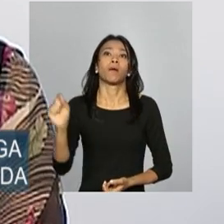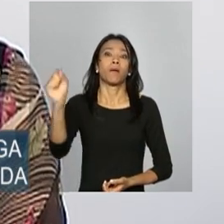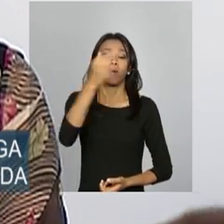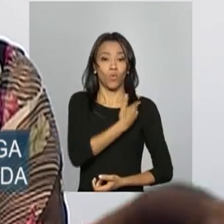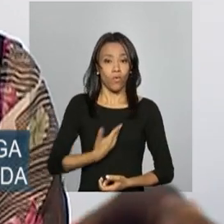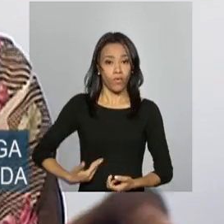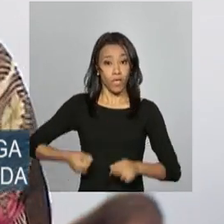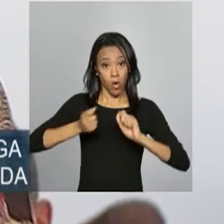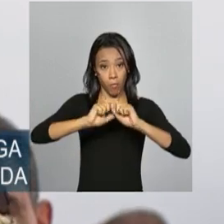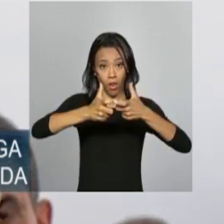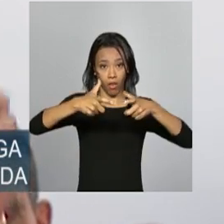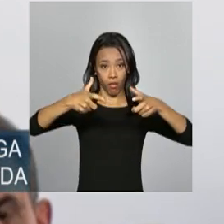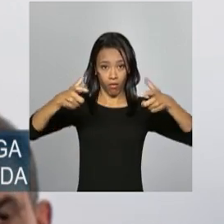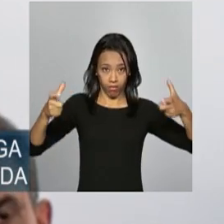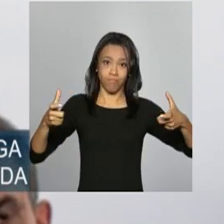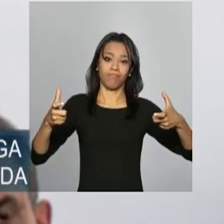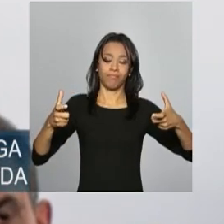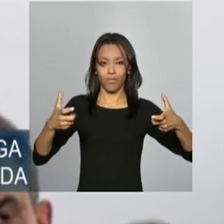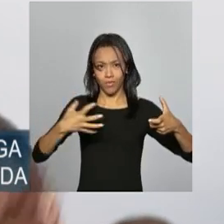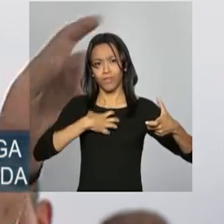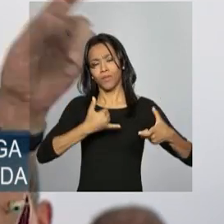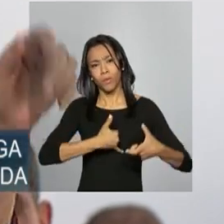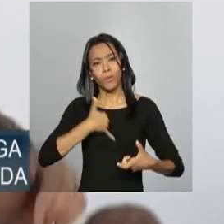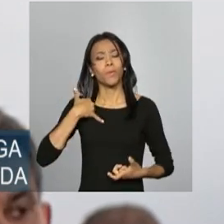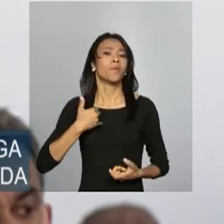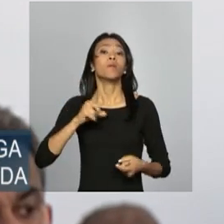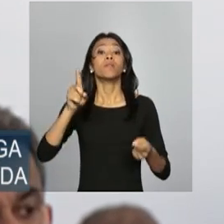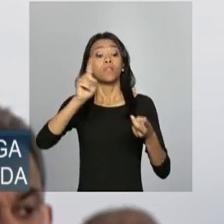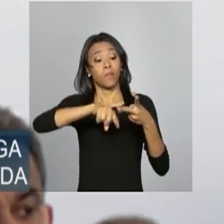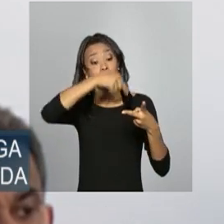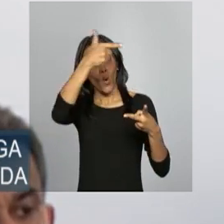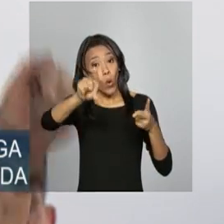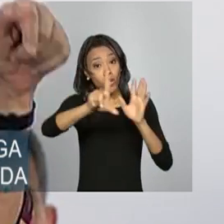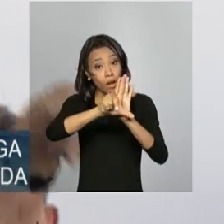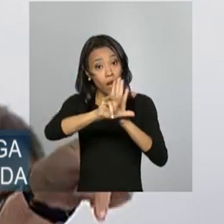ampliamos. É o fato da